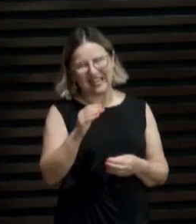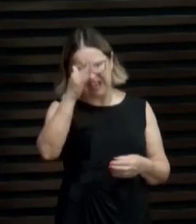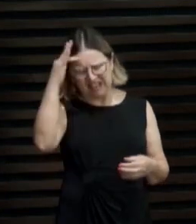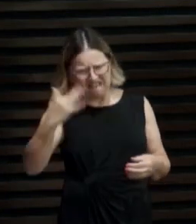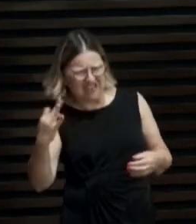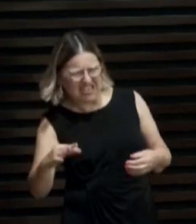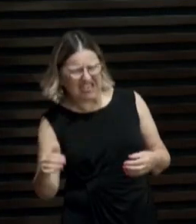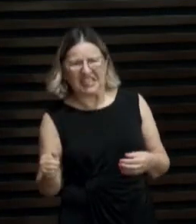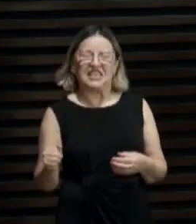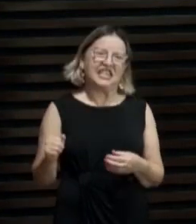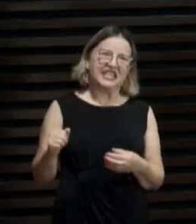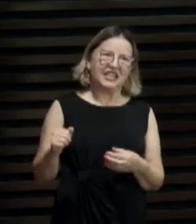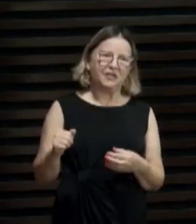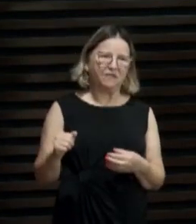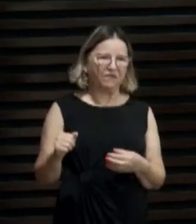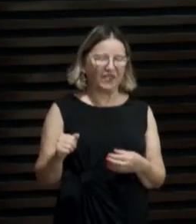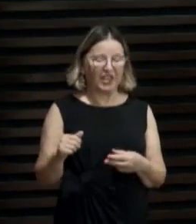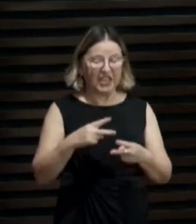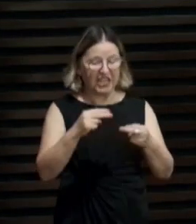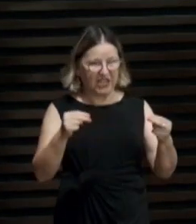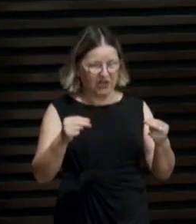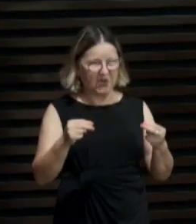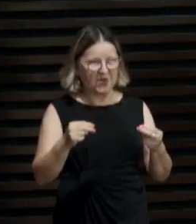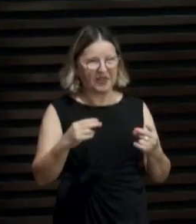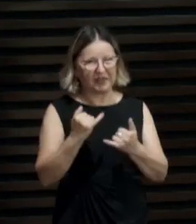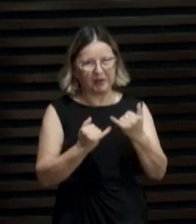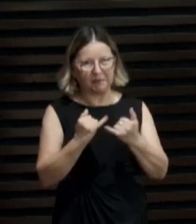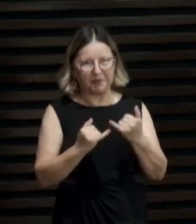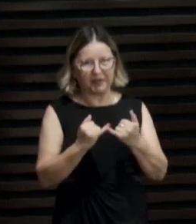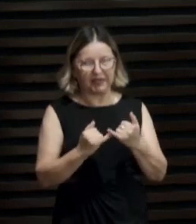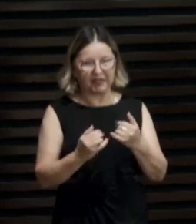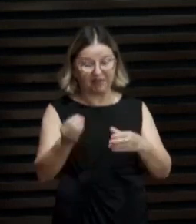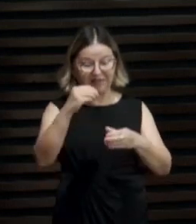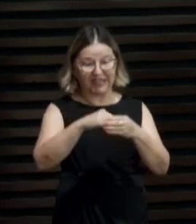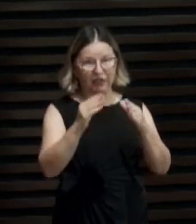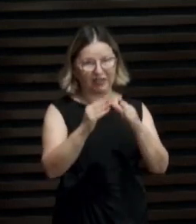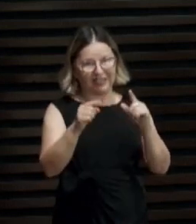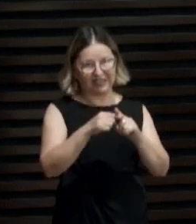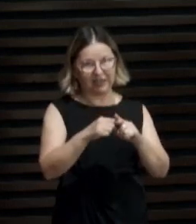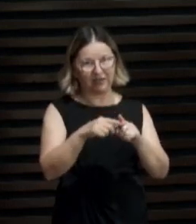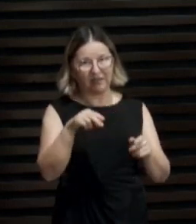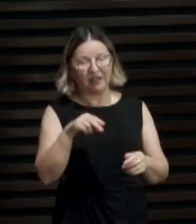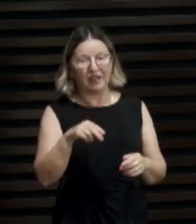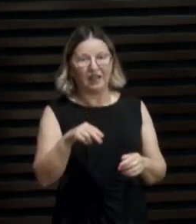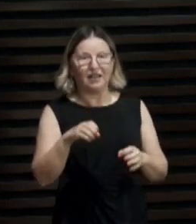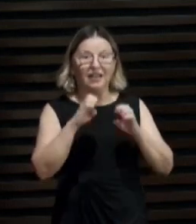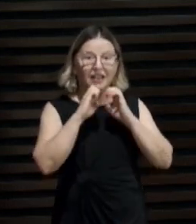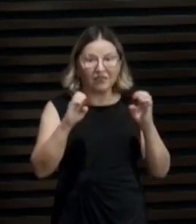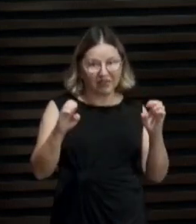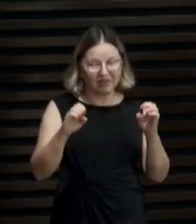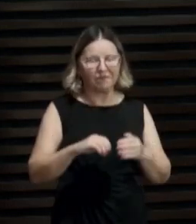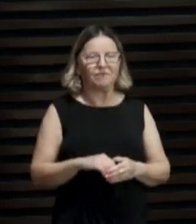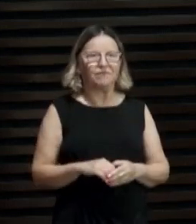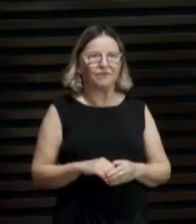expressões sensuais no meio da igreja, da chamada igreja evangélica. Talvez eu e você vivamos